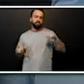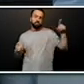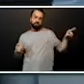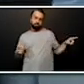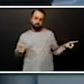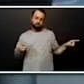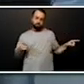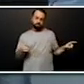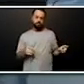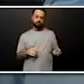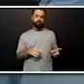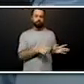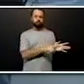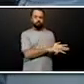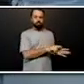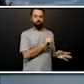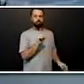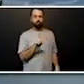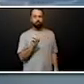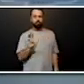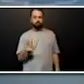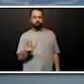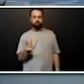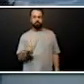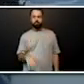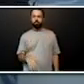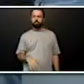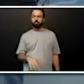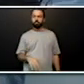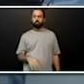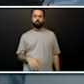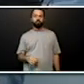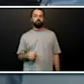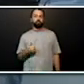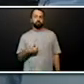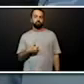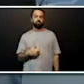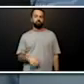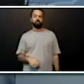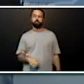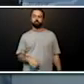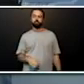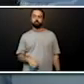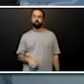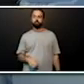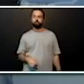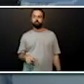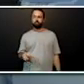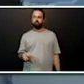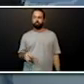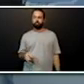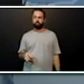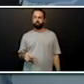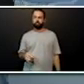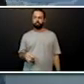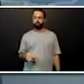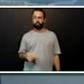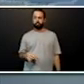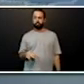Seria menos 14. Sempre mesmo número,